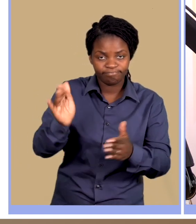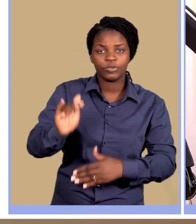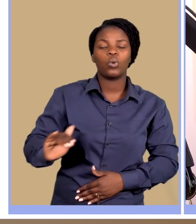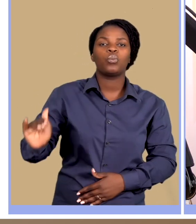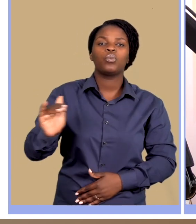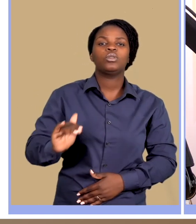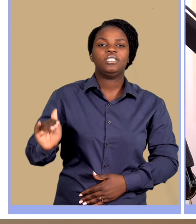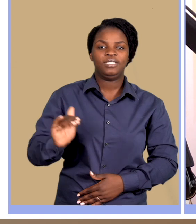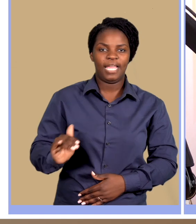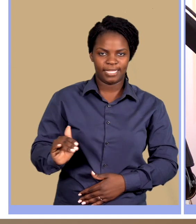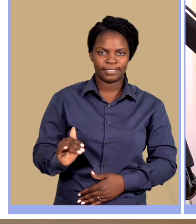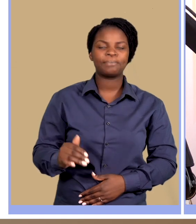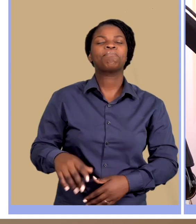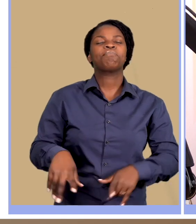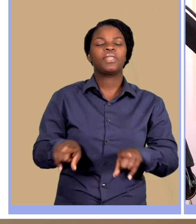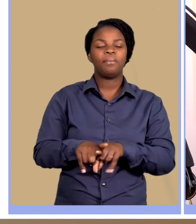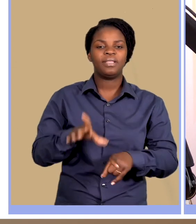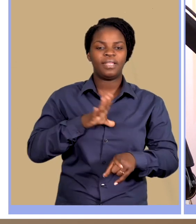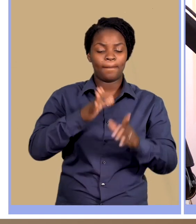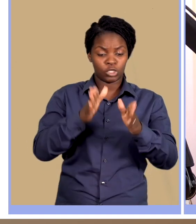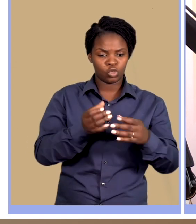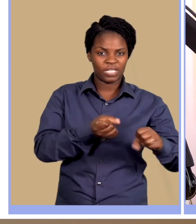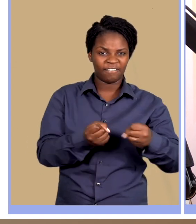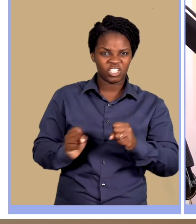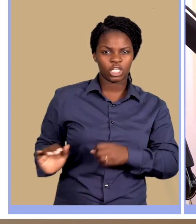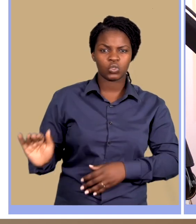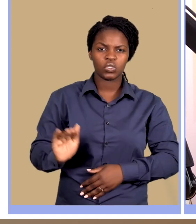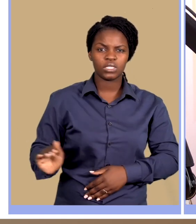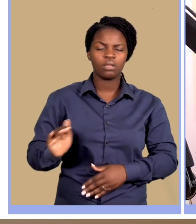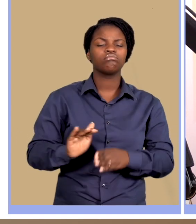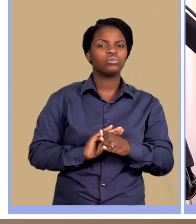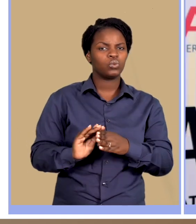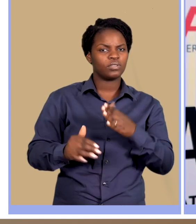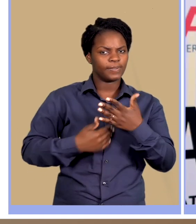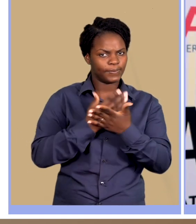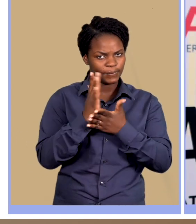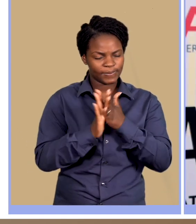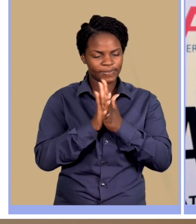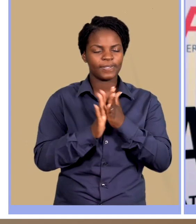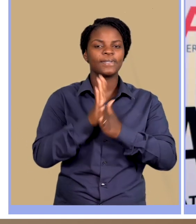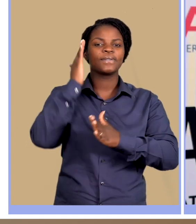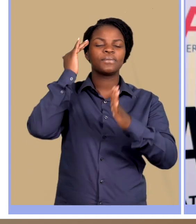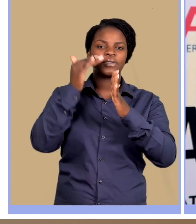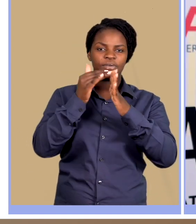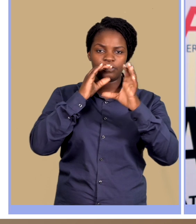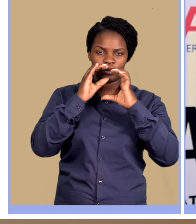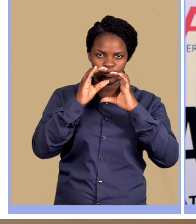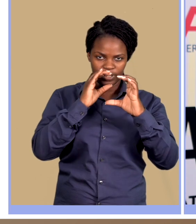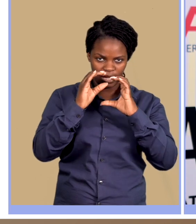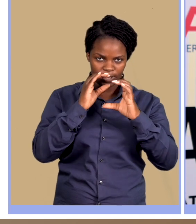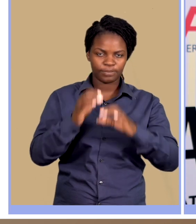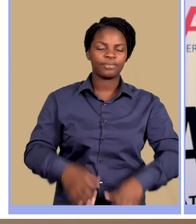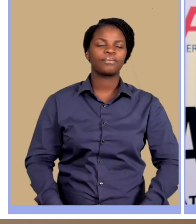ativistas que usam a língua de sinais, por exemplo, para poder comunicar. Então, este desafio... Mas esses